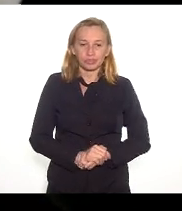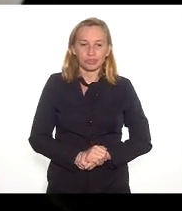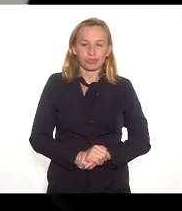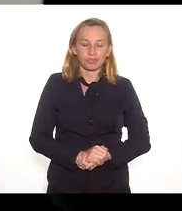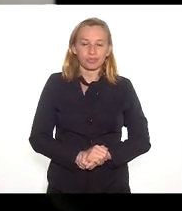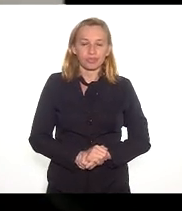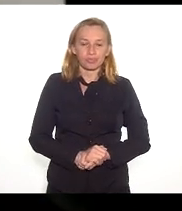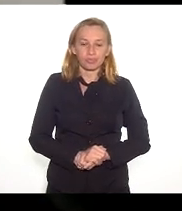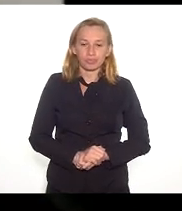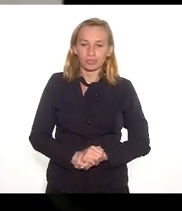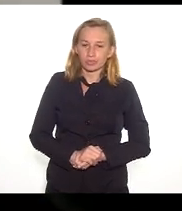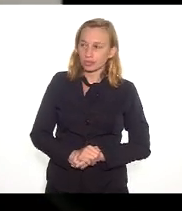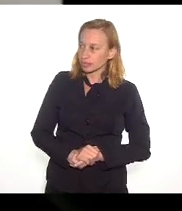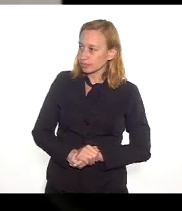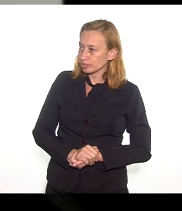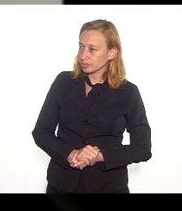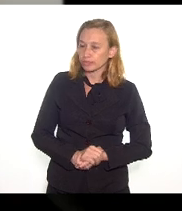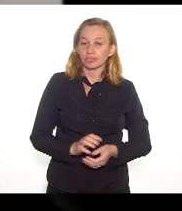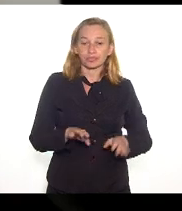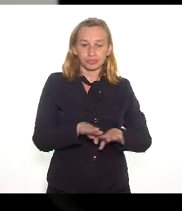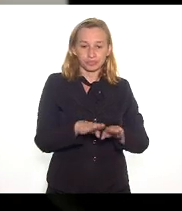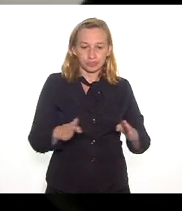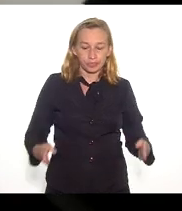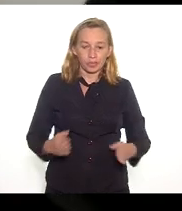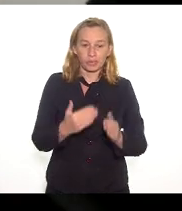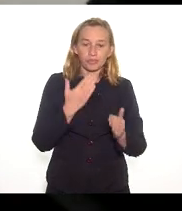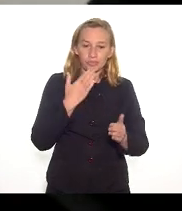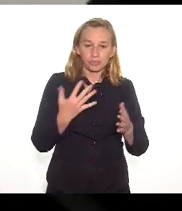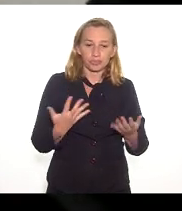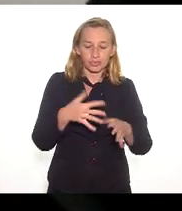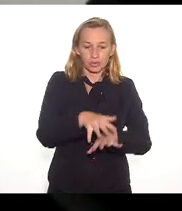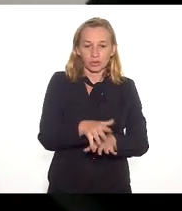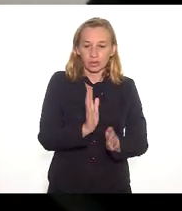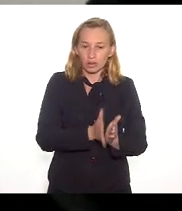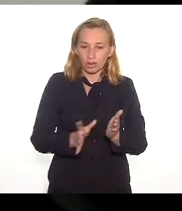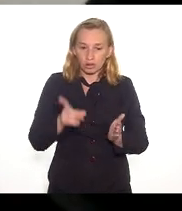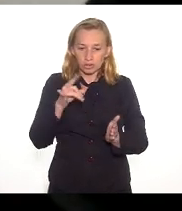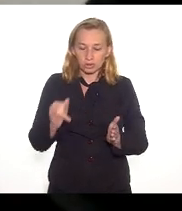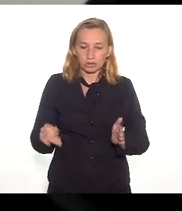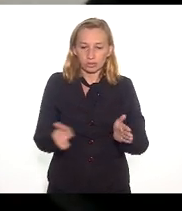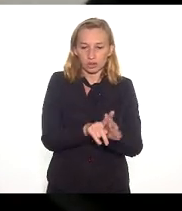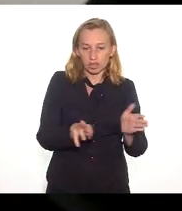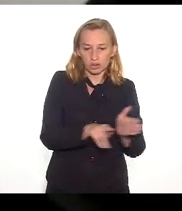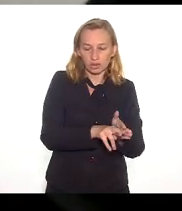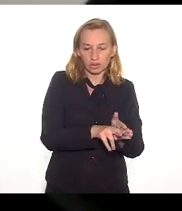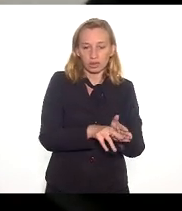Tia, há sobre a mesa pedido de inclusão à ordem do dia. Projeto de resolução